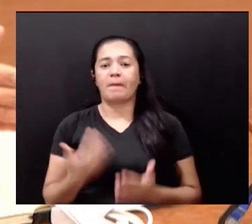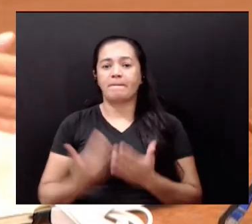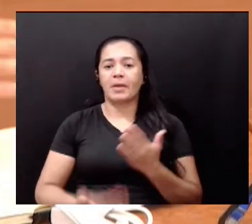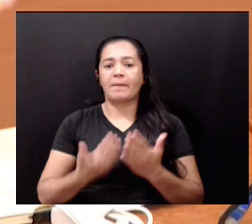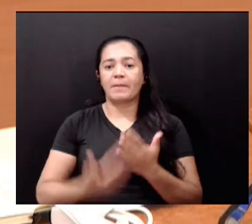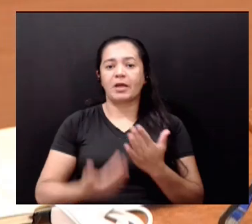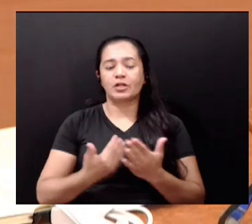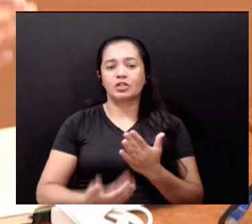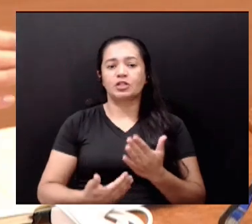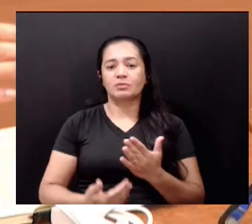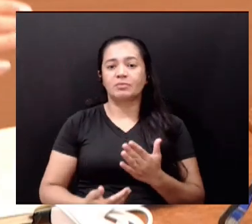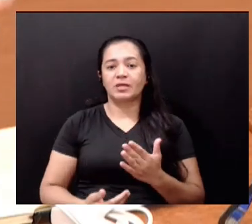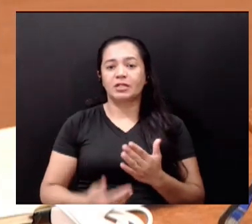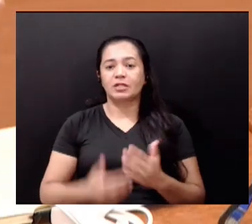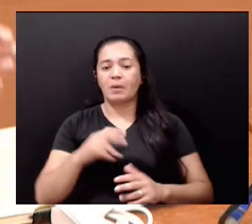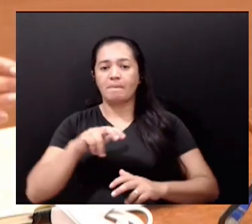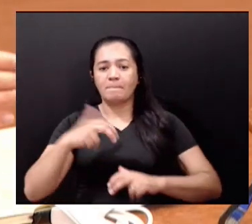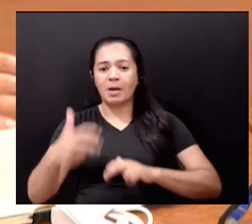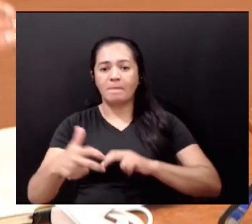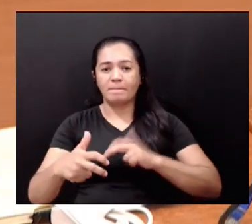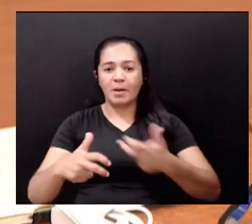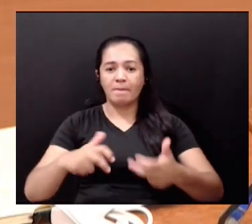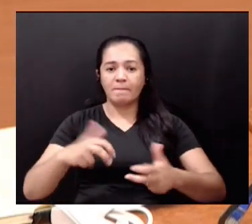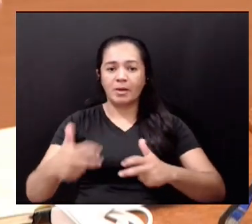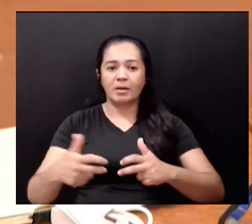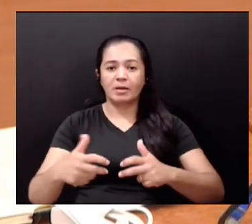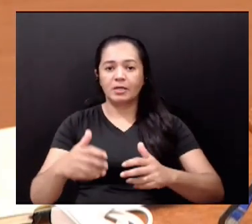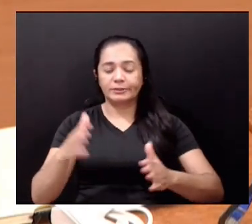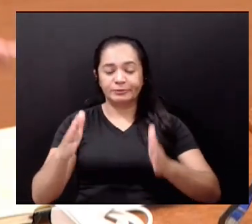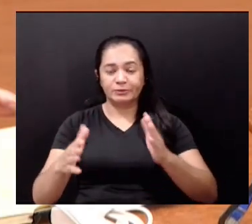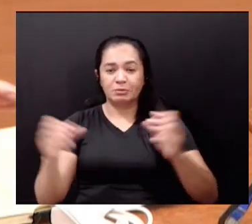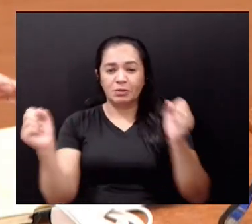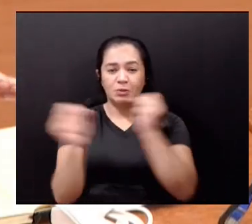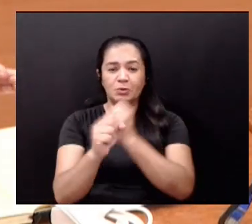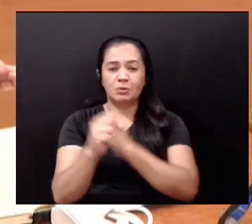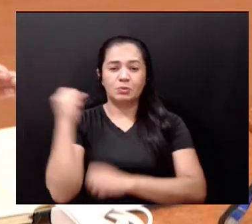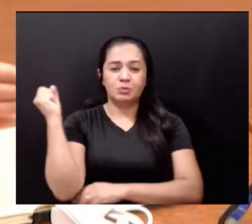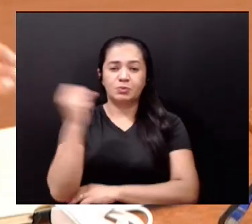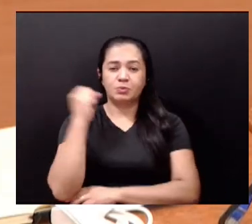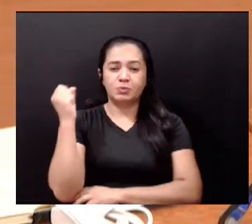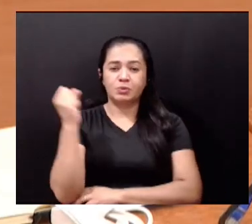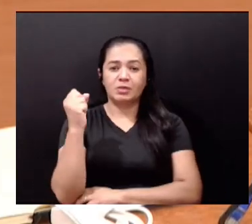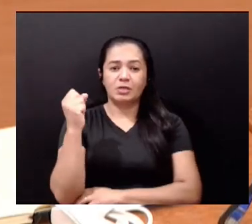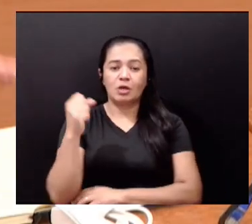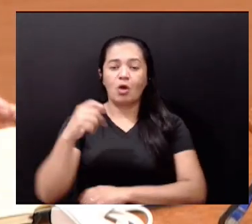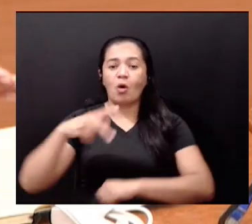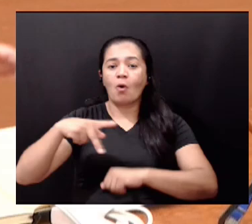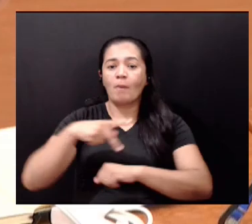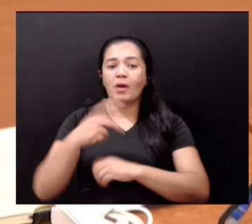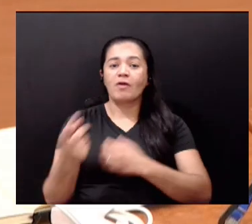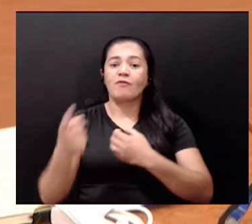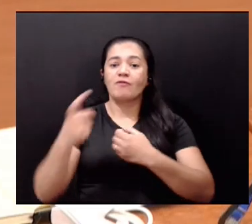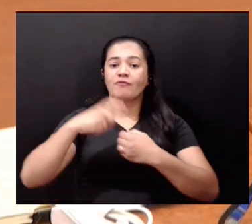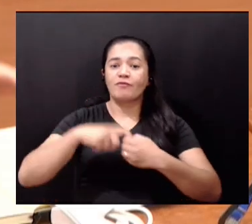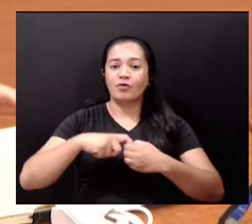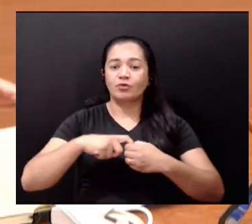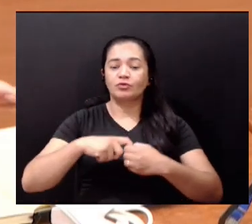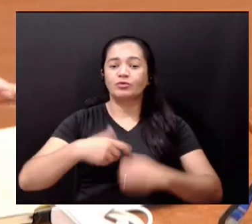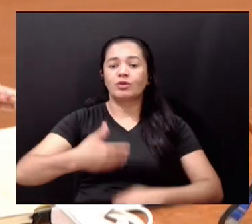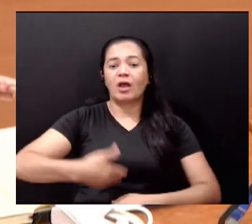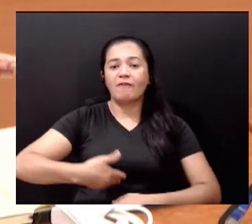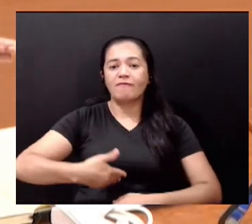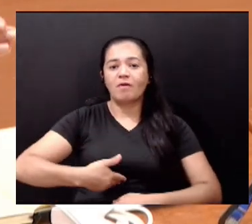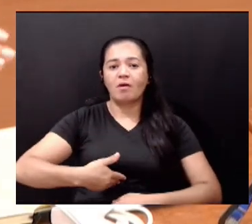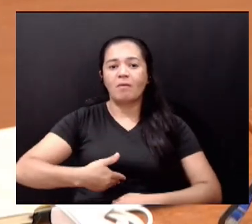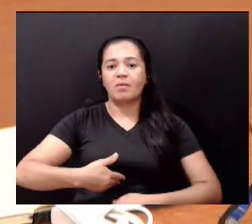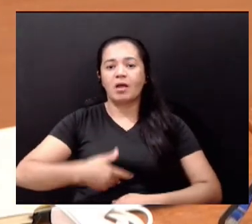mas também numa crise econômica brutal, em que o país voltou para o mapa da fome, as pessoas faziam fila para a fila do